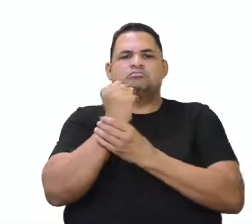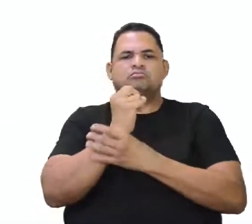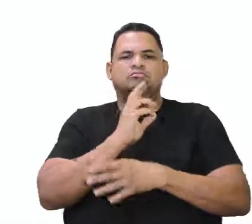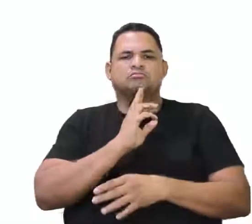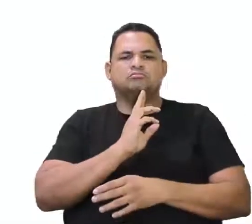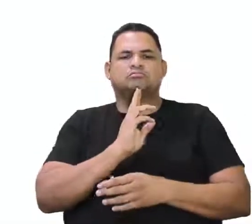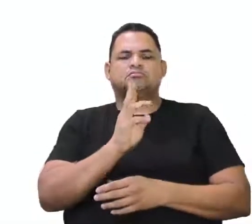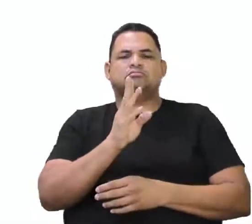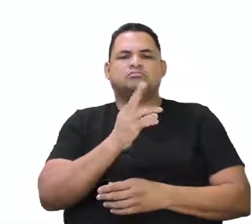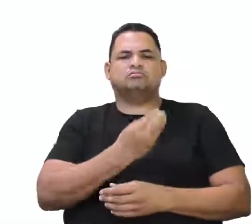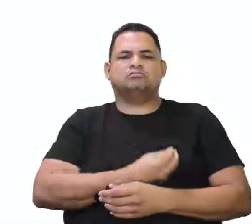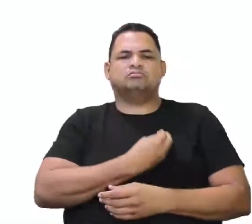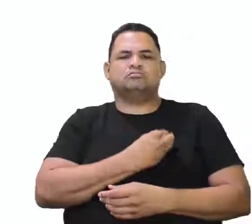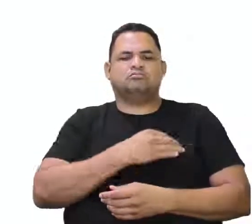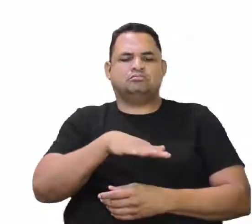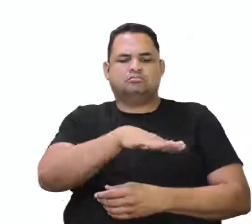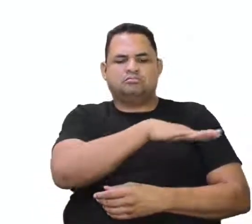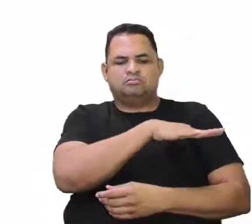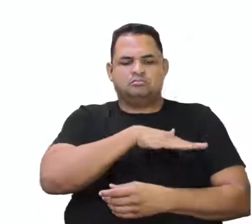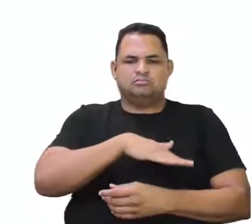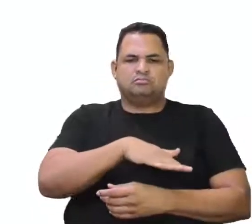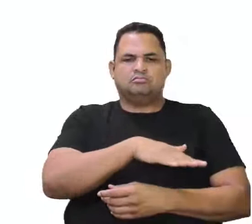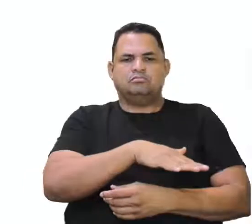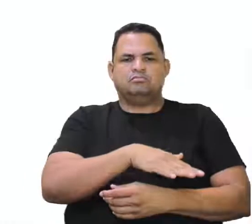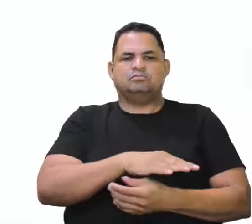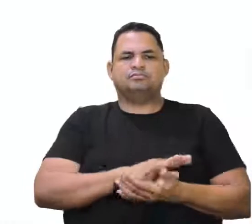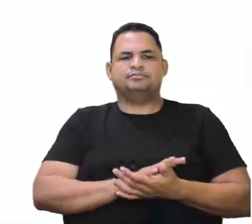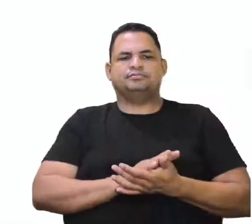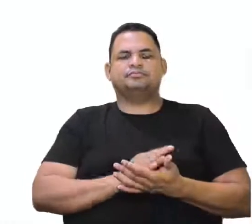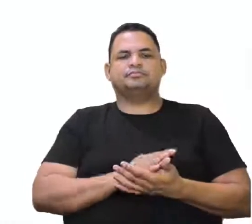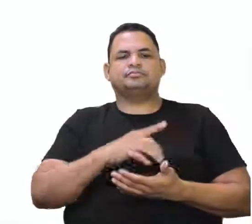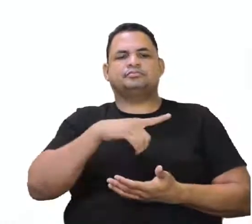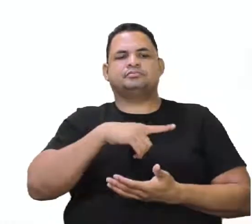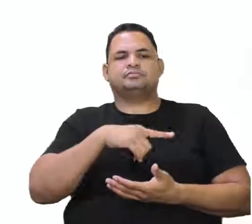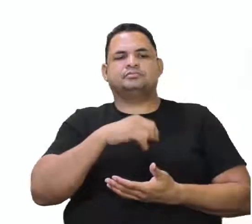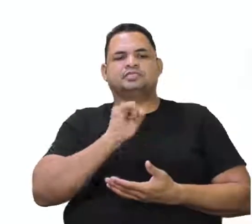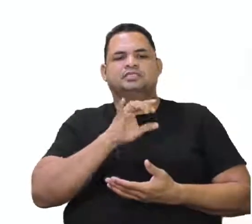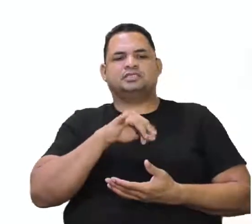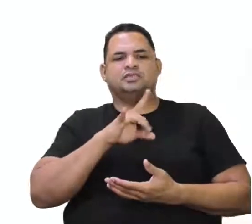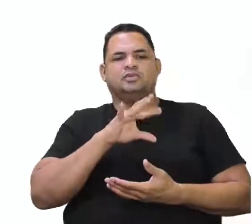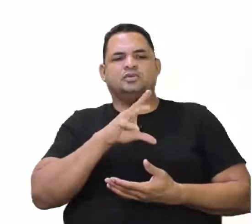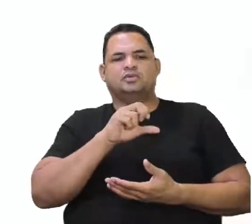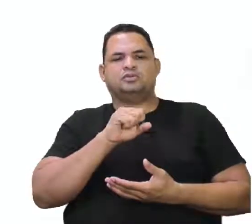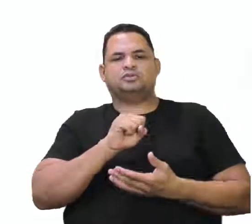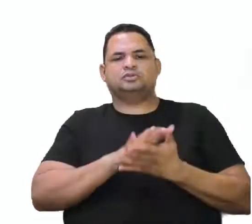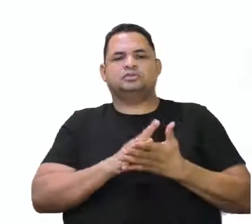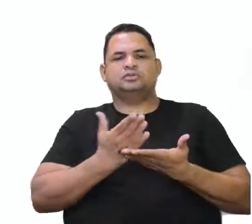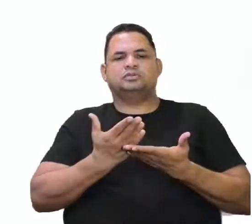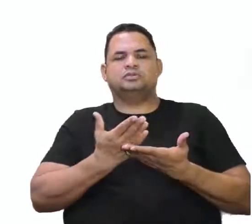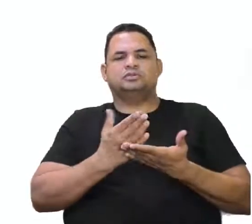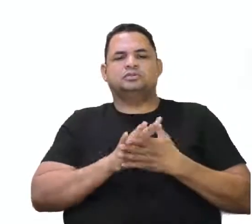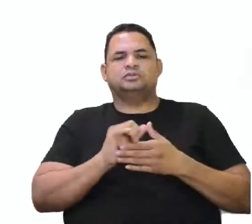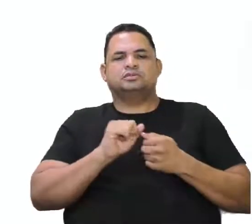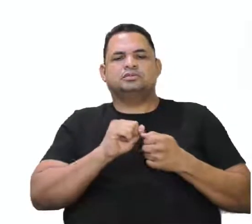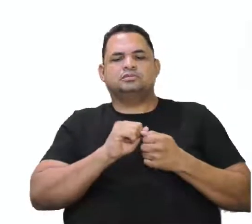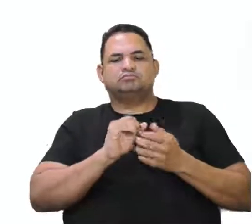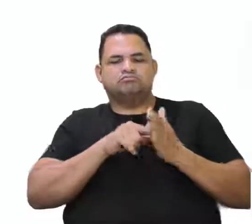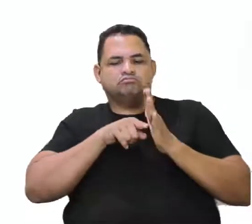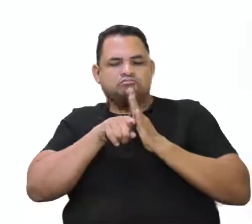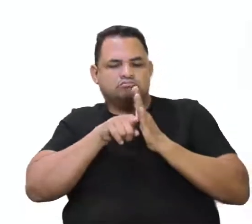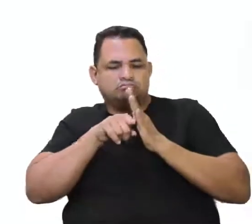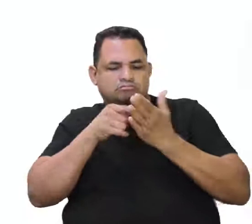a sua sobrevivência em um determinado meio. E aí a gente tem a cinecologia, faz uma análise